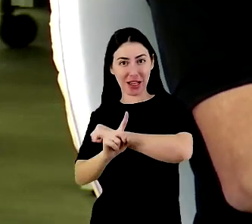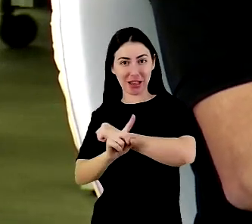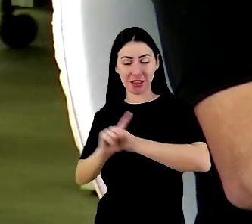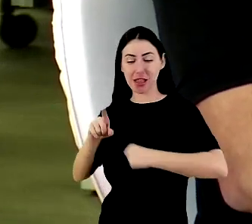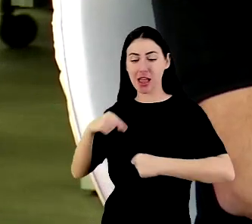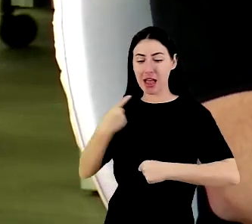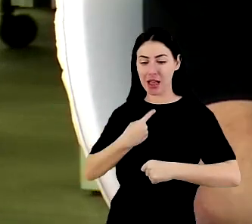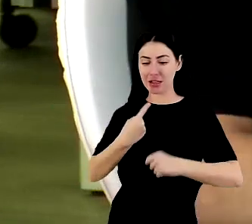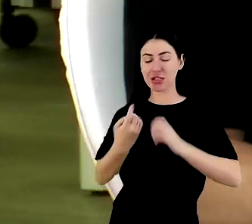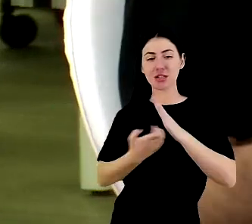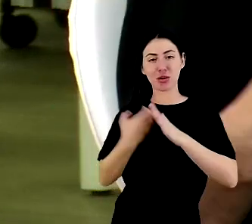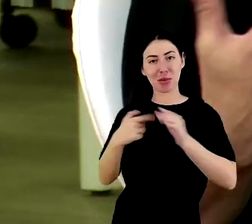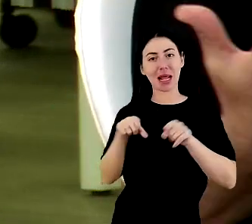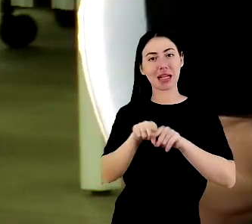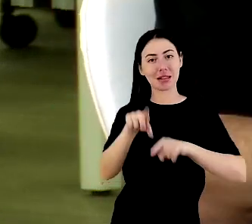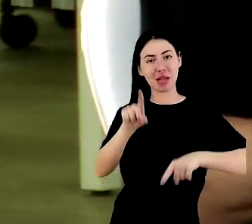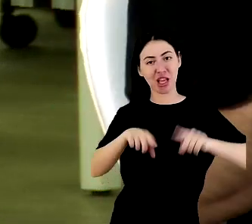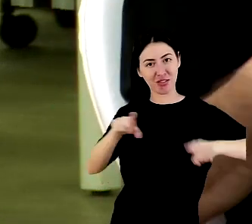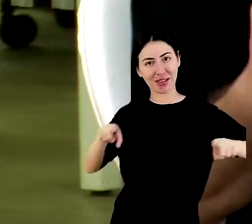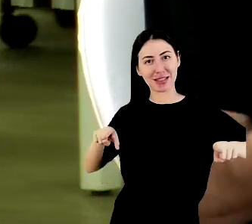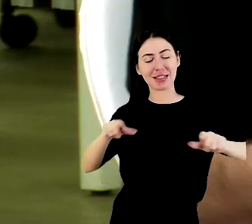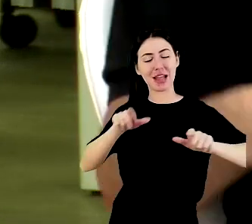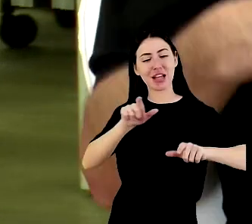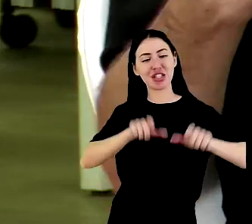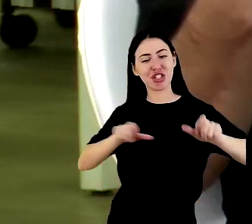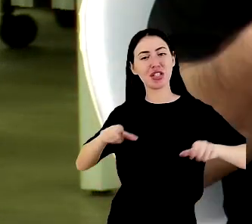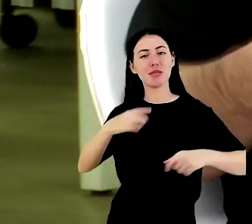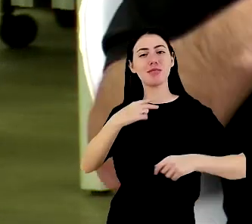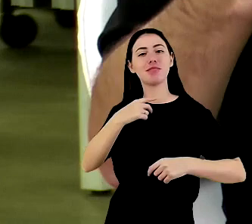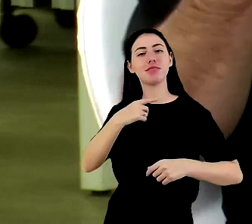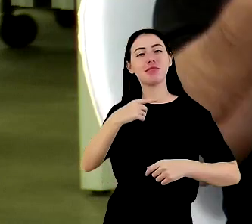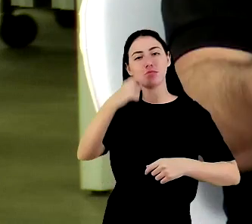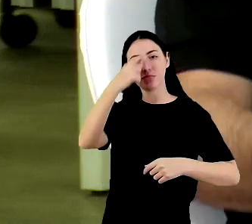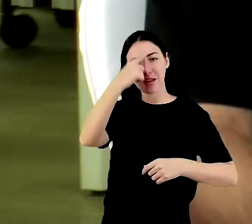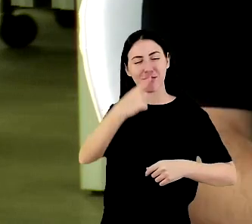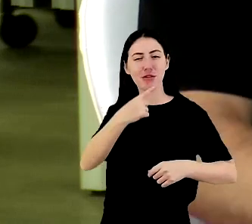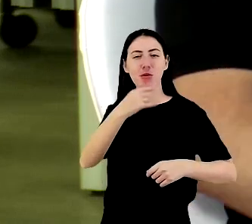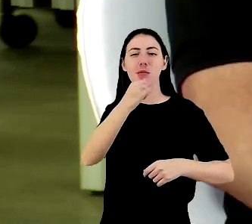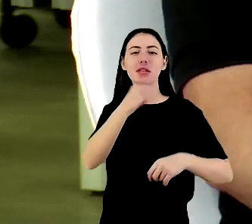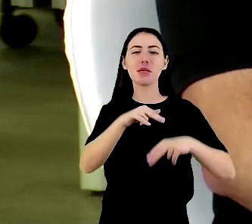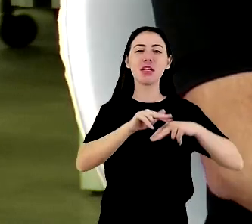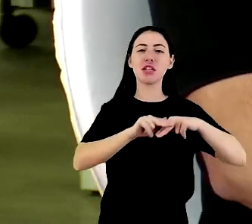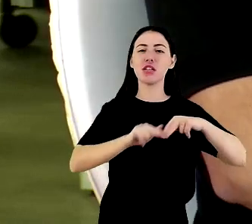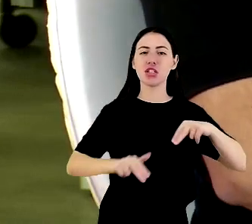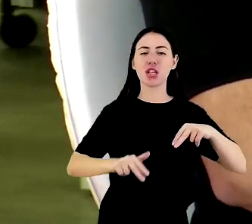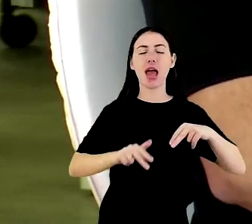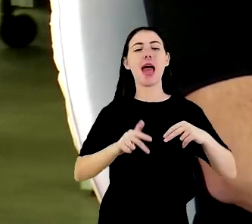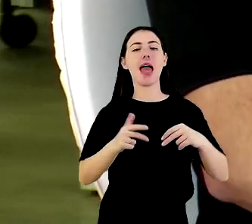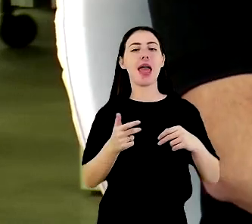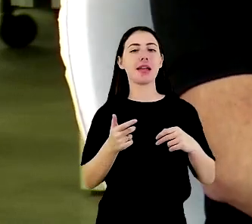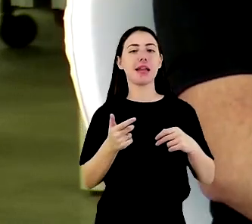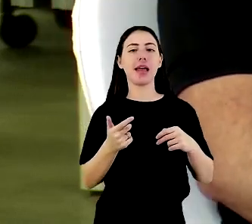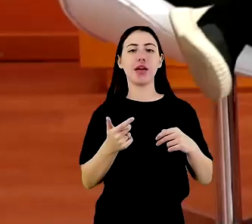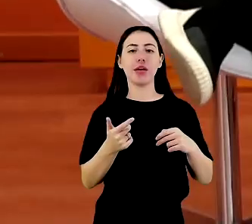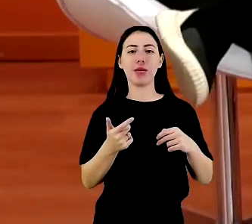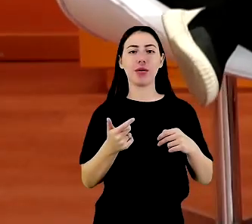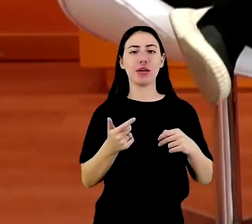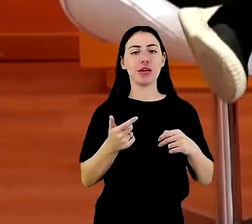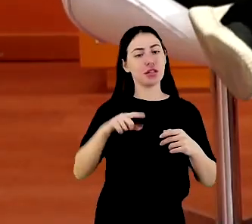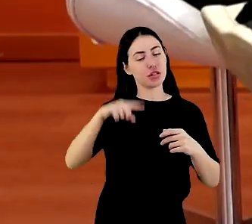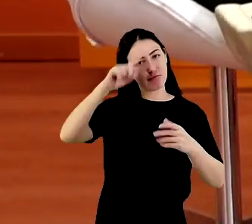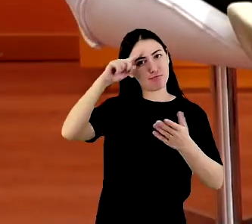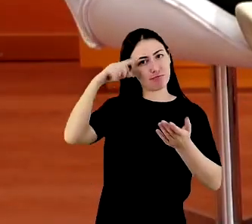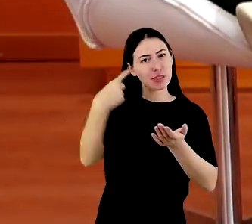tão importância para ter diversidade não só de gênero, de sexo, de crença, mas de formas de pensamento. Né? Isso ajuda demais